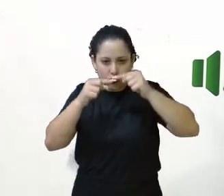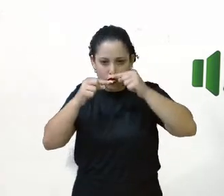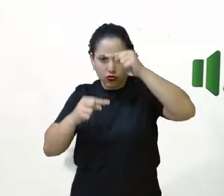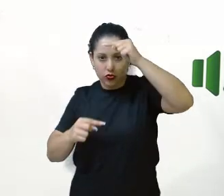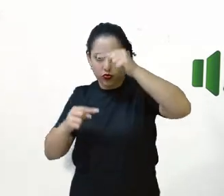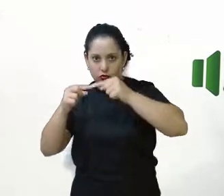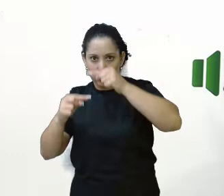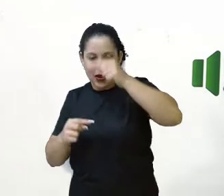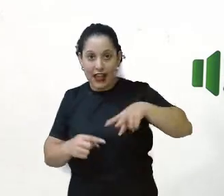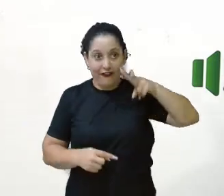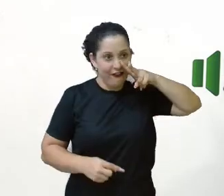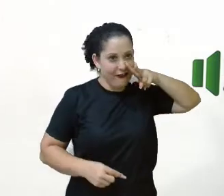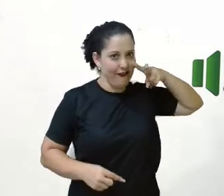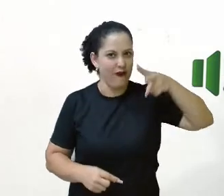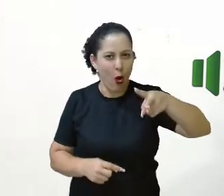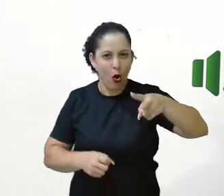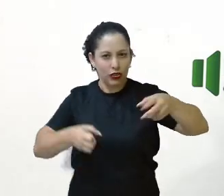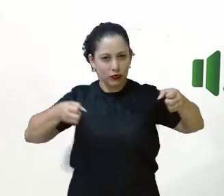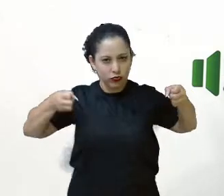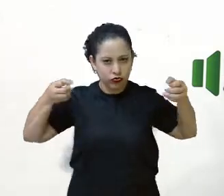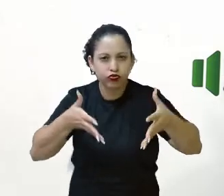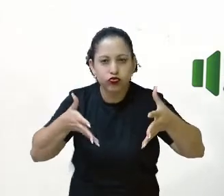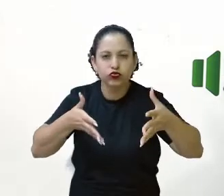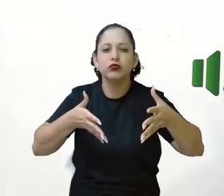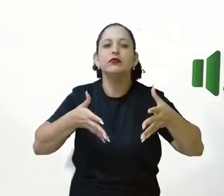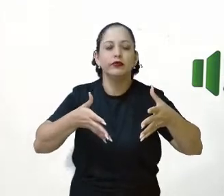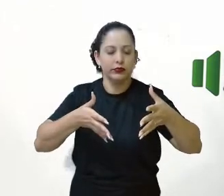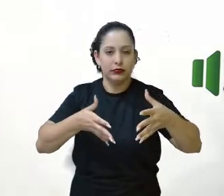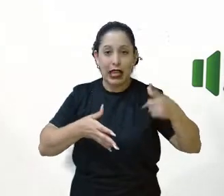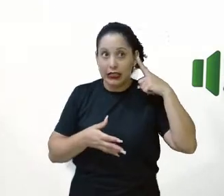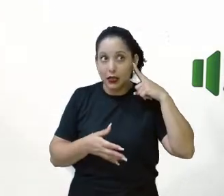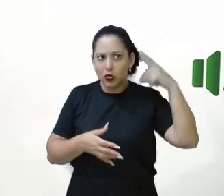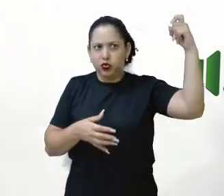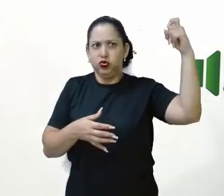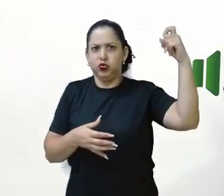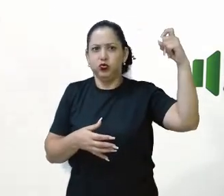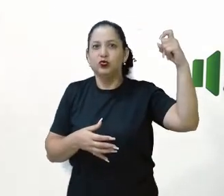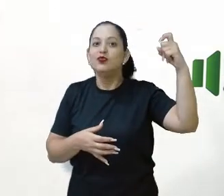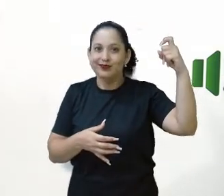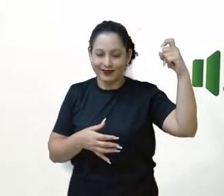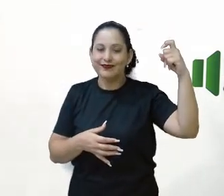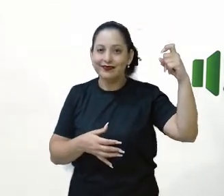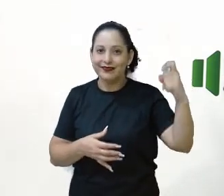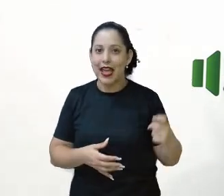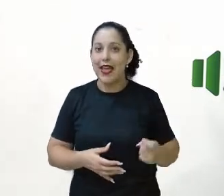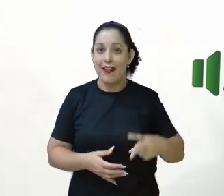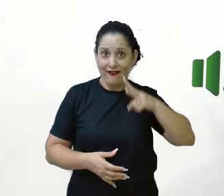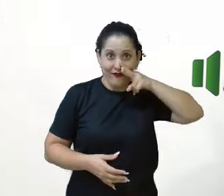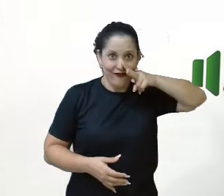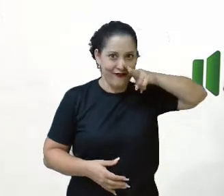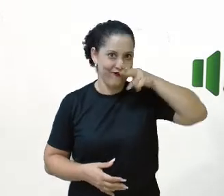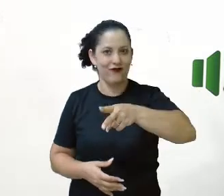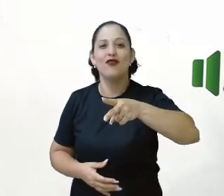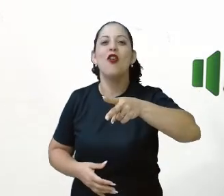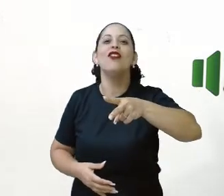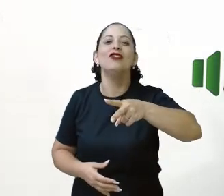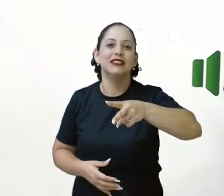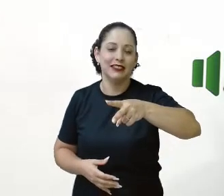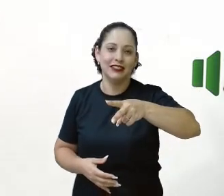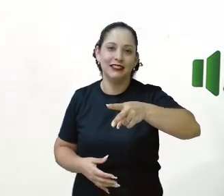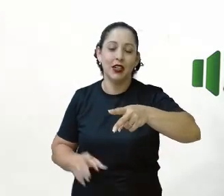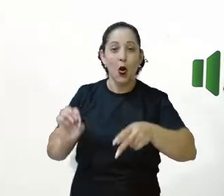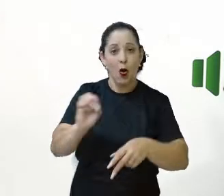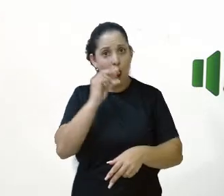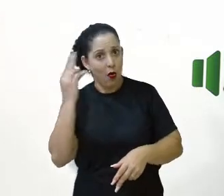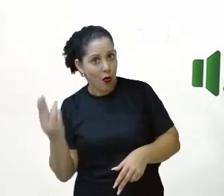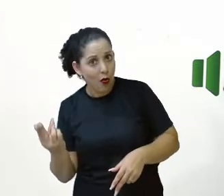som é forte, aquele som que incomoda a gente diz que é alto, na verdade, a gente deveria usar a palavra